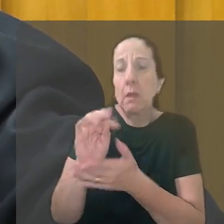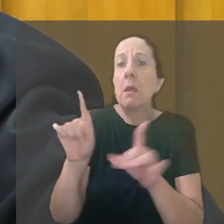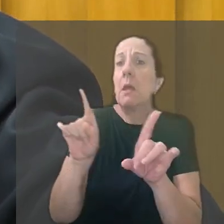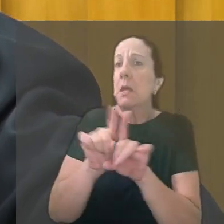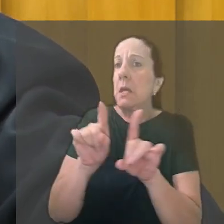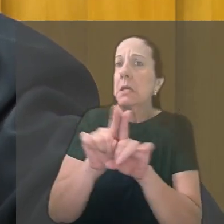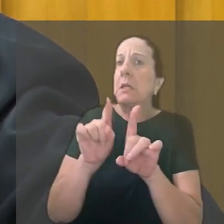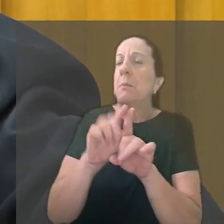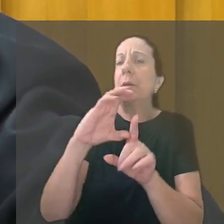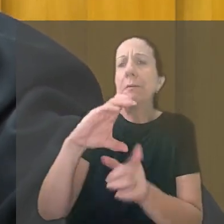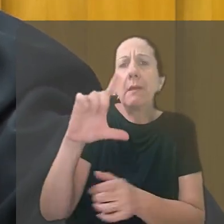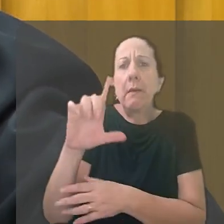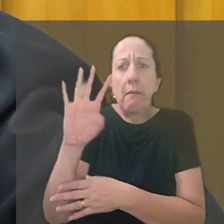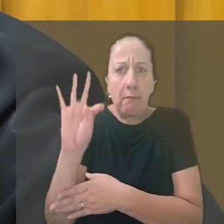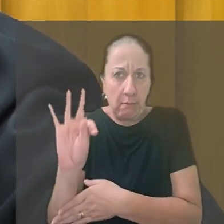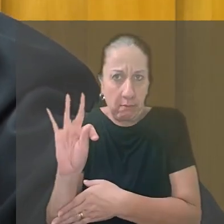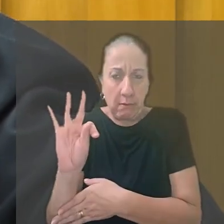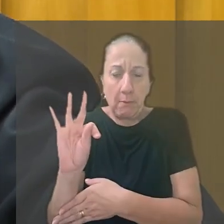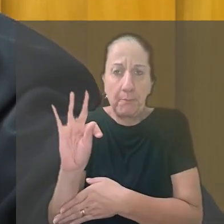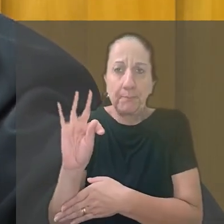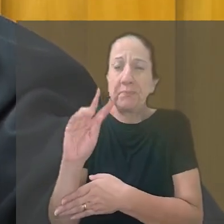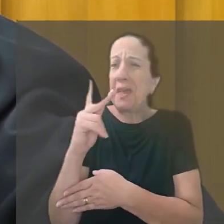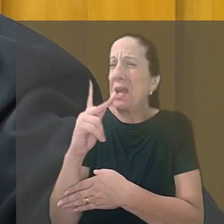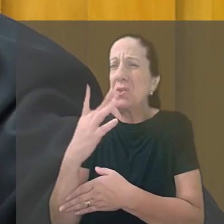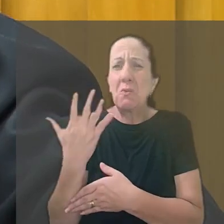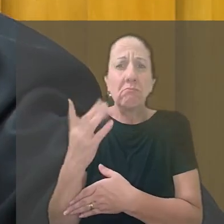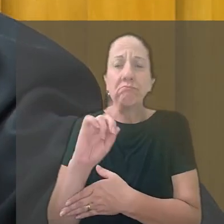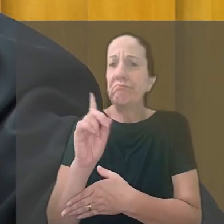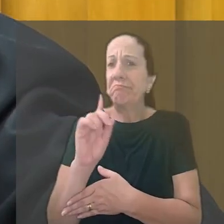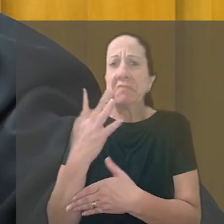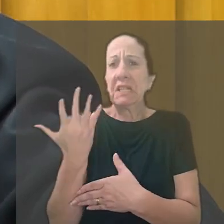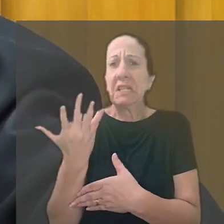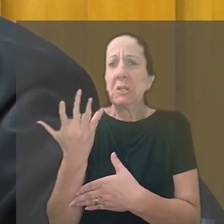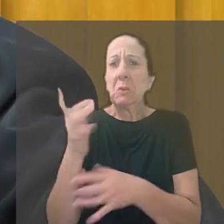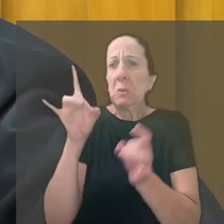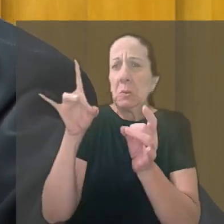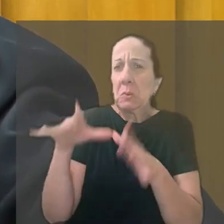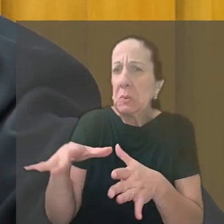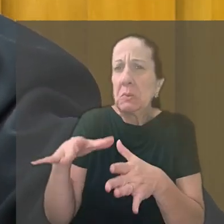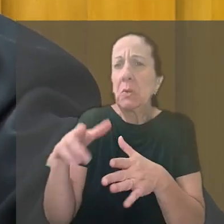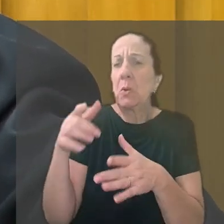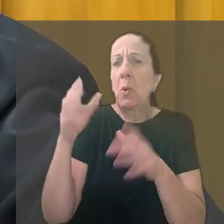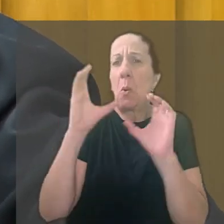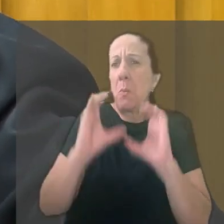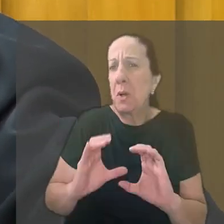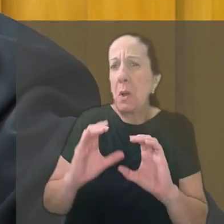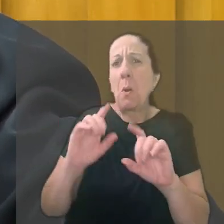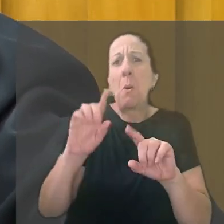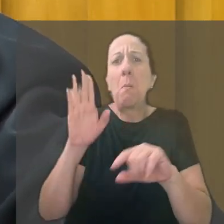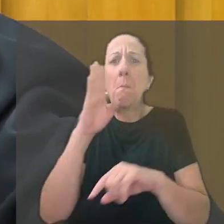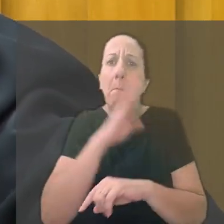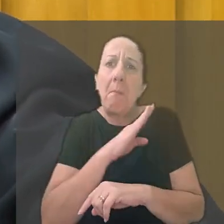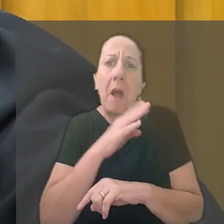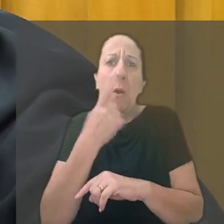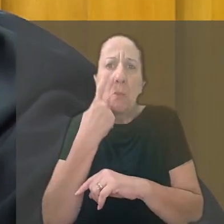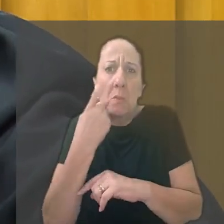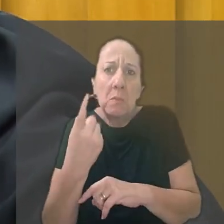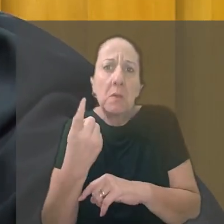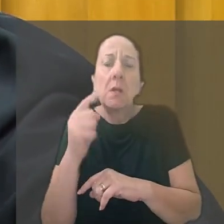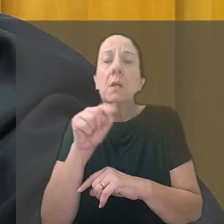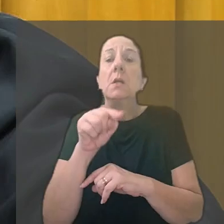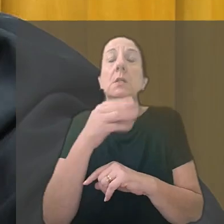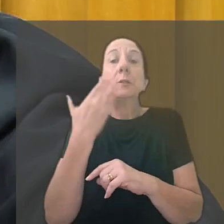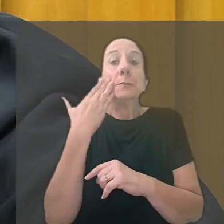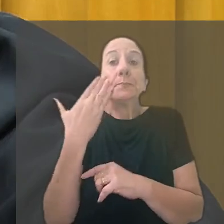na consolidação das leis do trabalho, o caso não se enquadra como incontinência de conduta ou mau procedimento. Diante